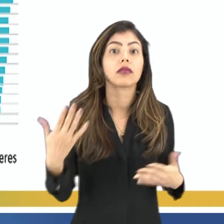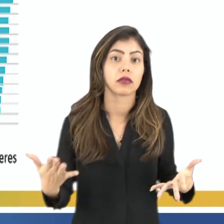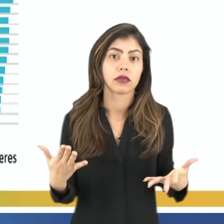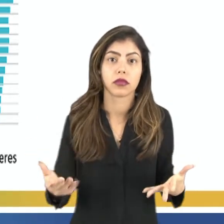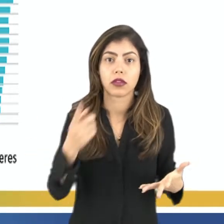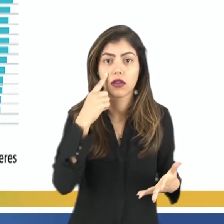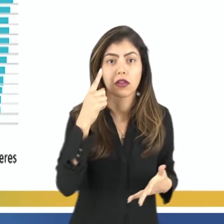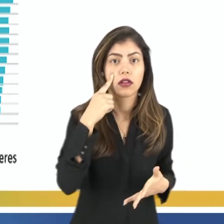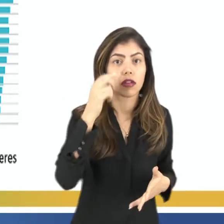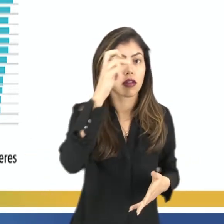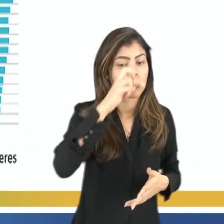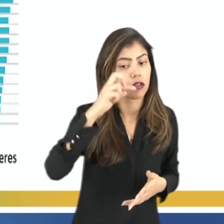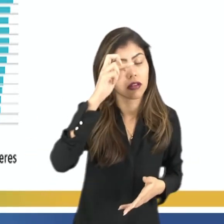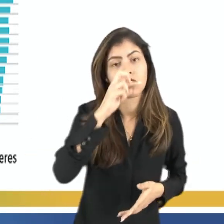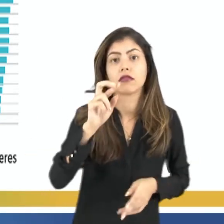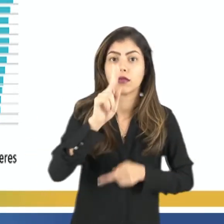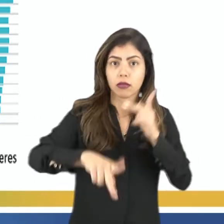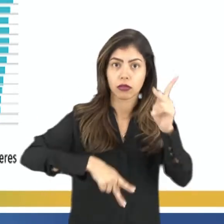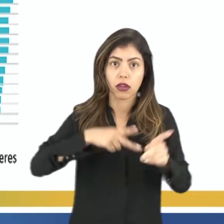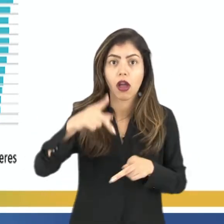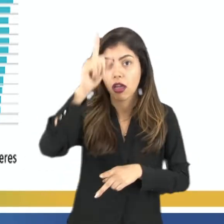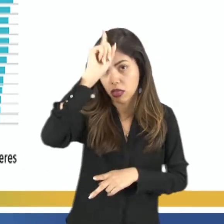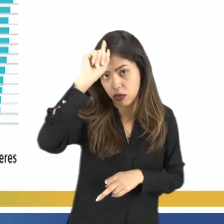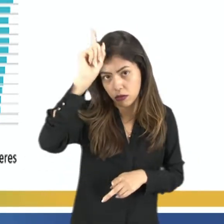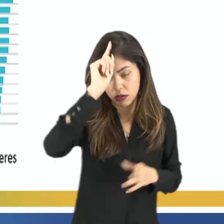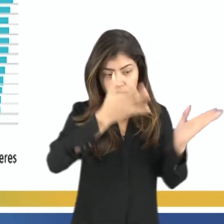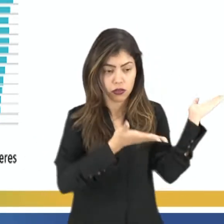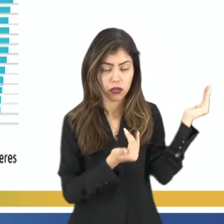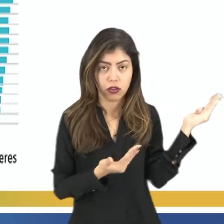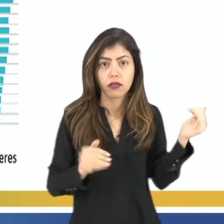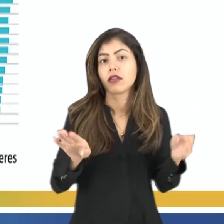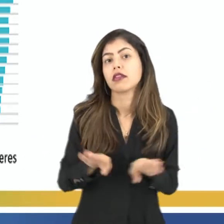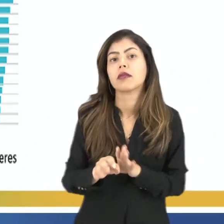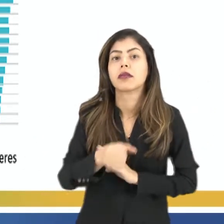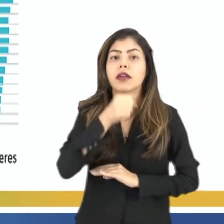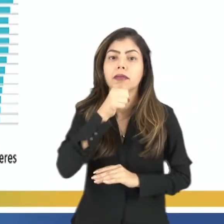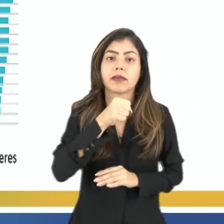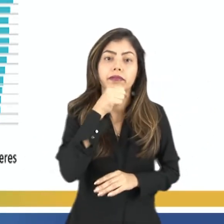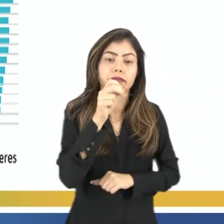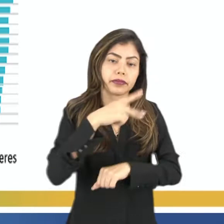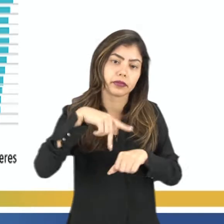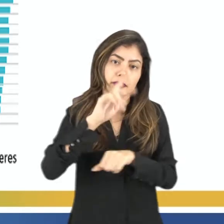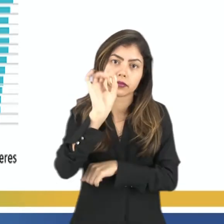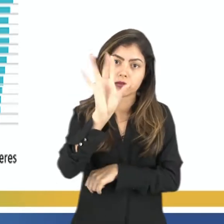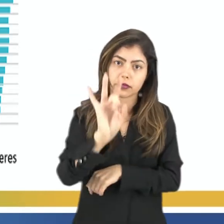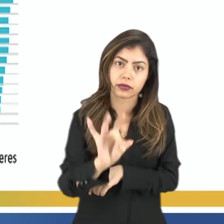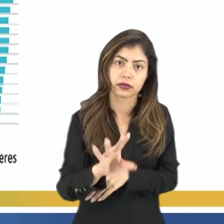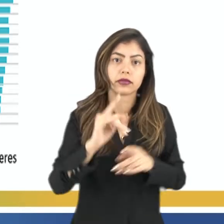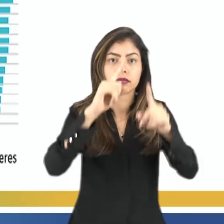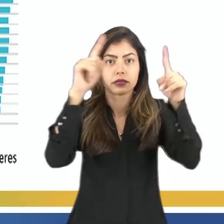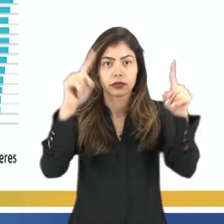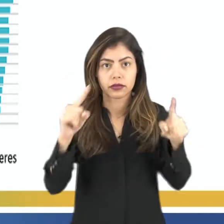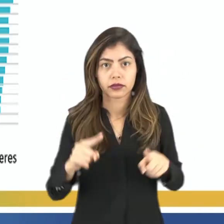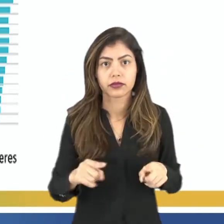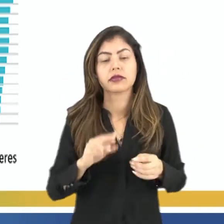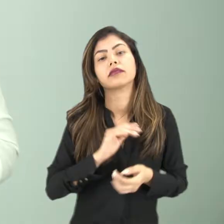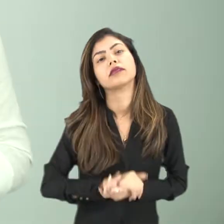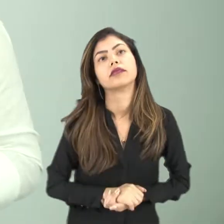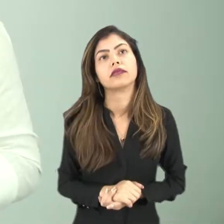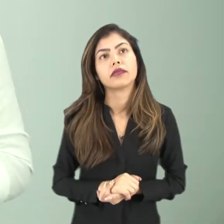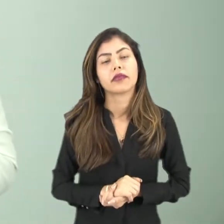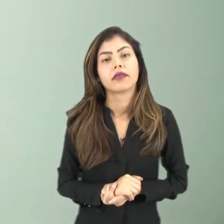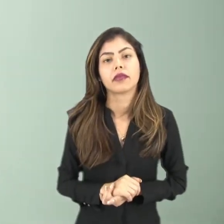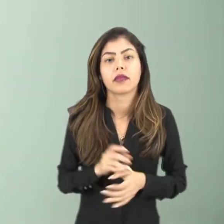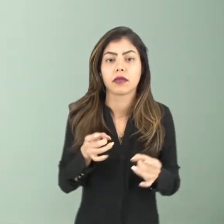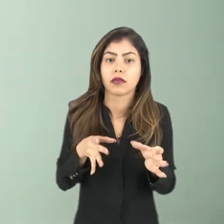fazer análises em cima da população jovem, da população adulta e da população idosa de cada país a partir de uma pirâmide